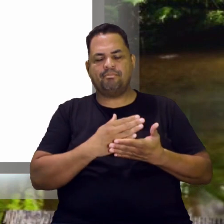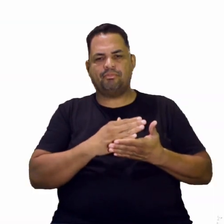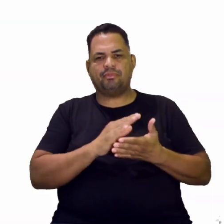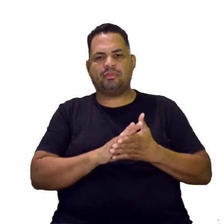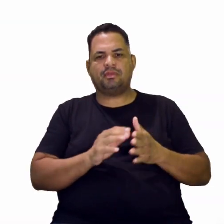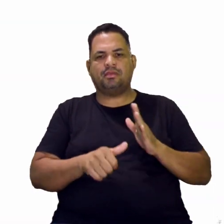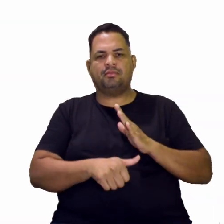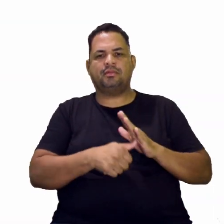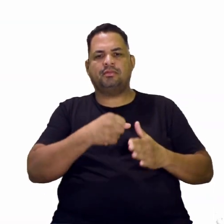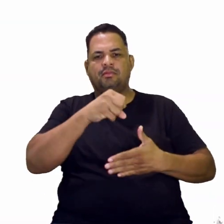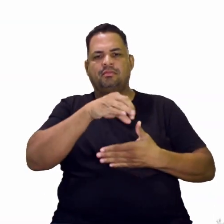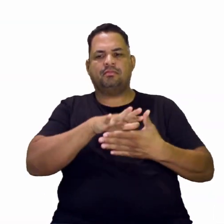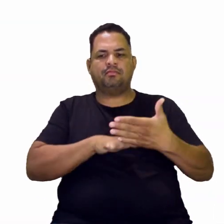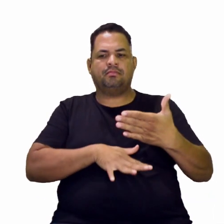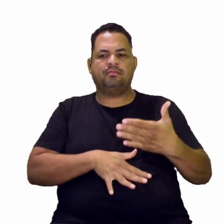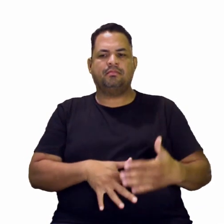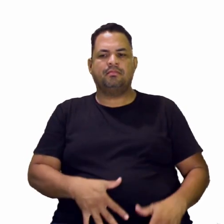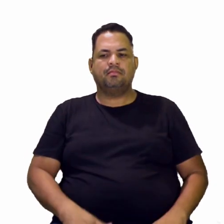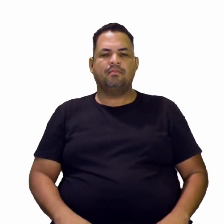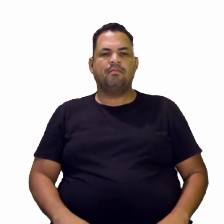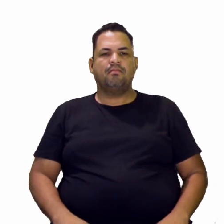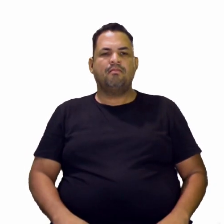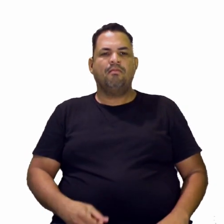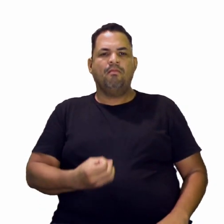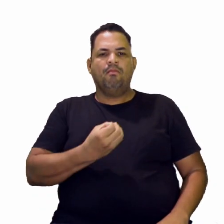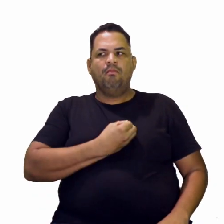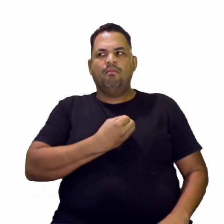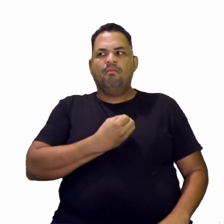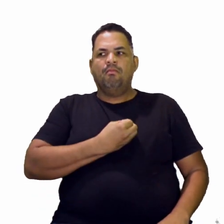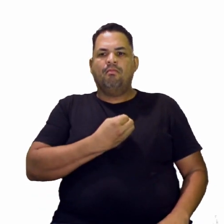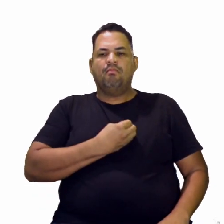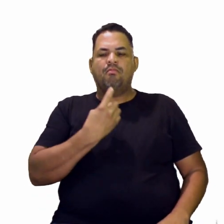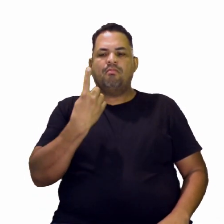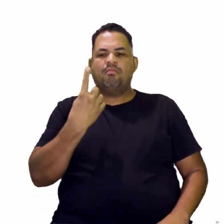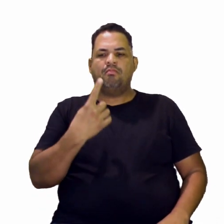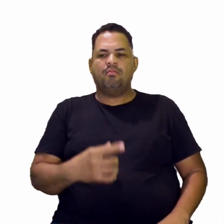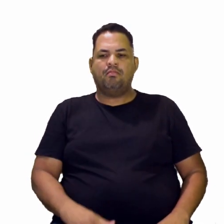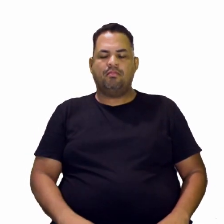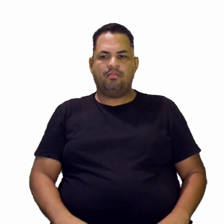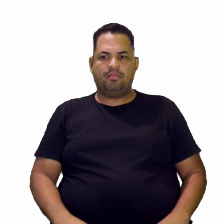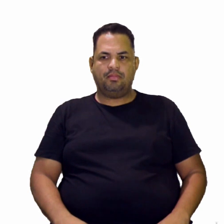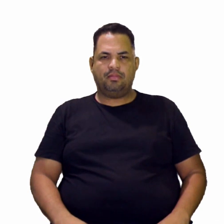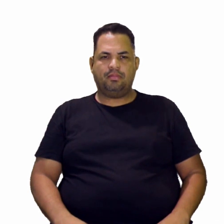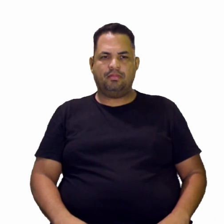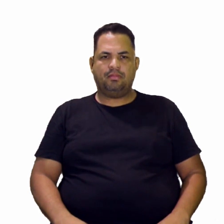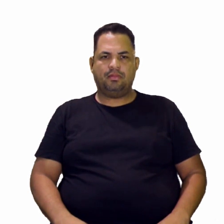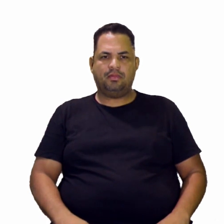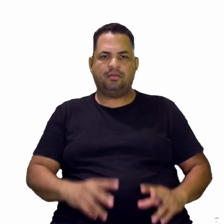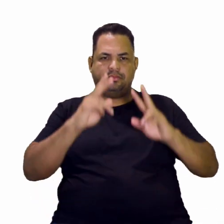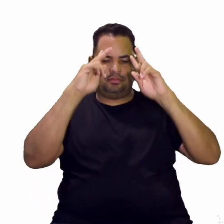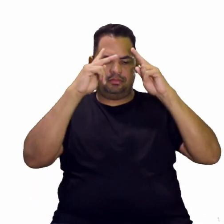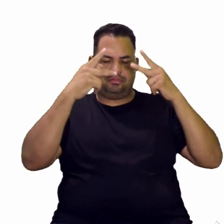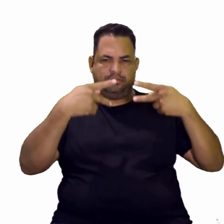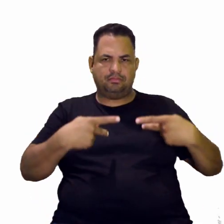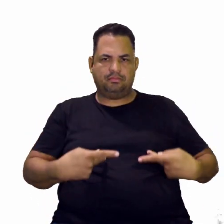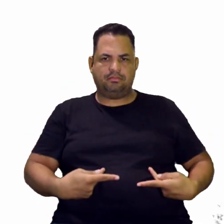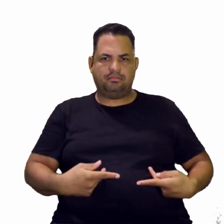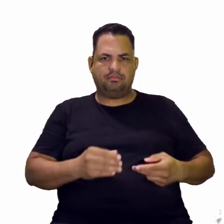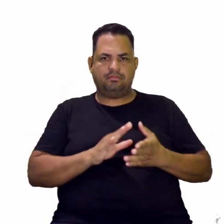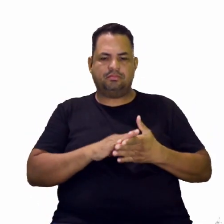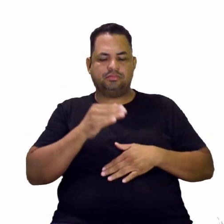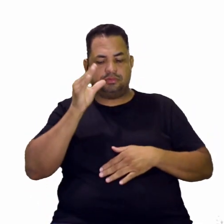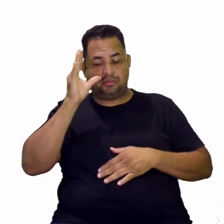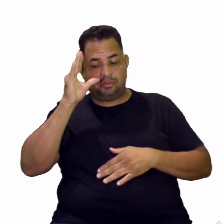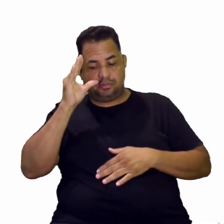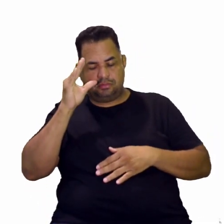para a nossa primeira questão. Questão de número 1. O ser humano, como ser